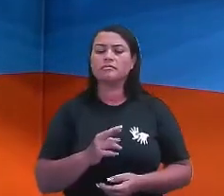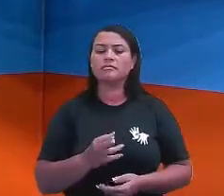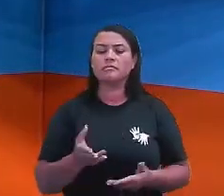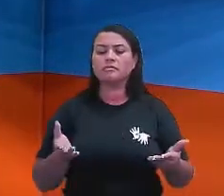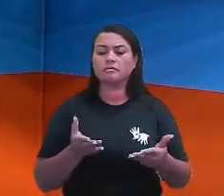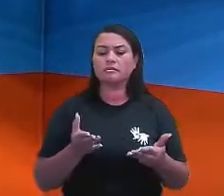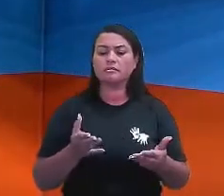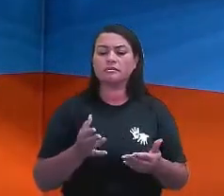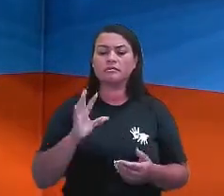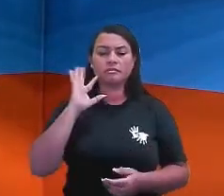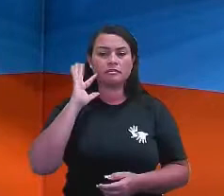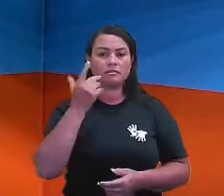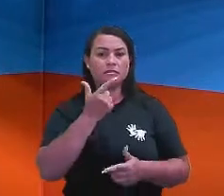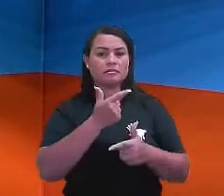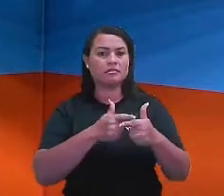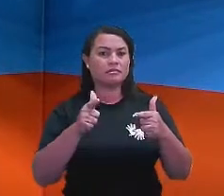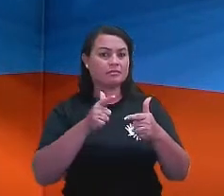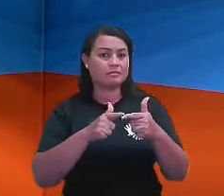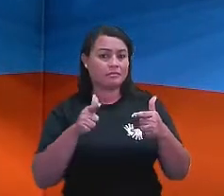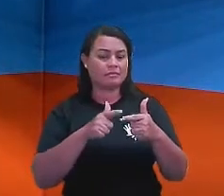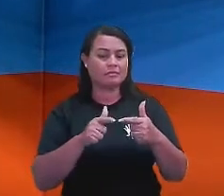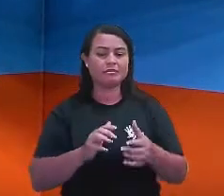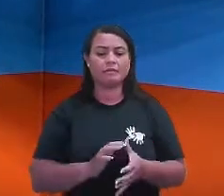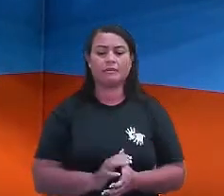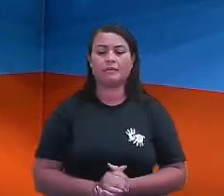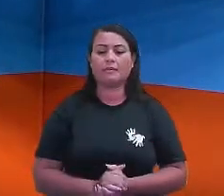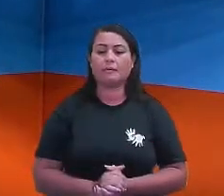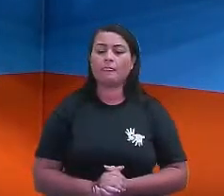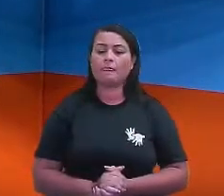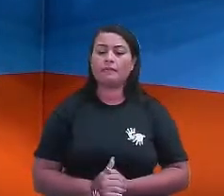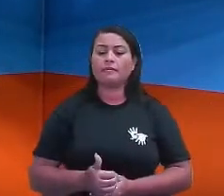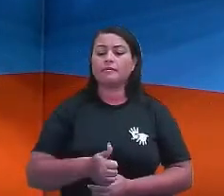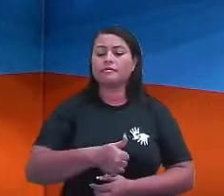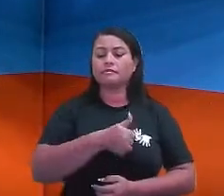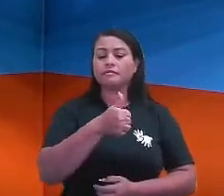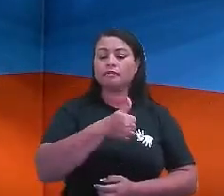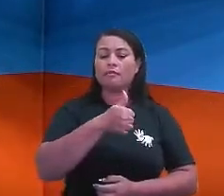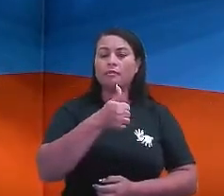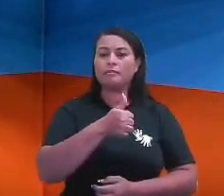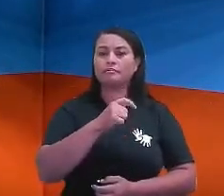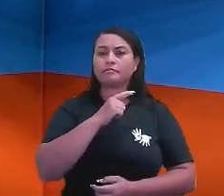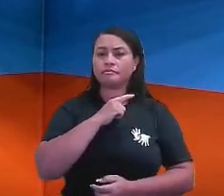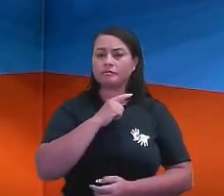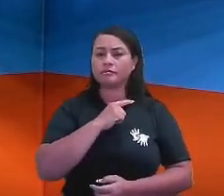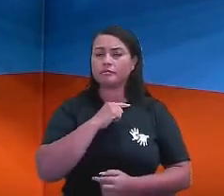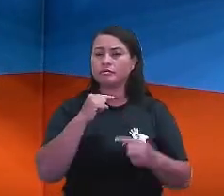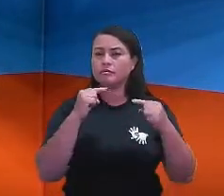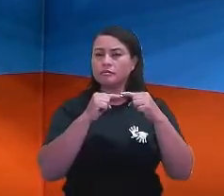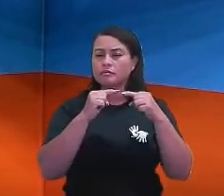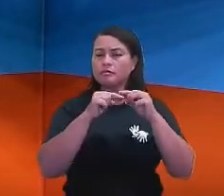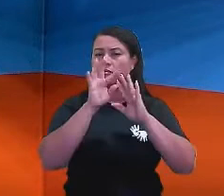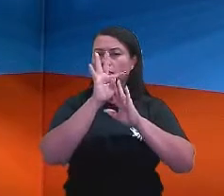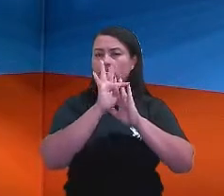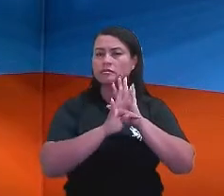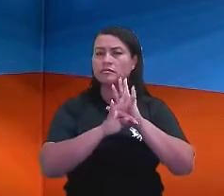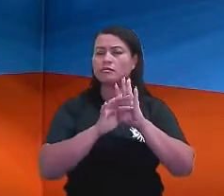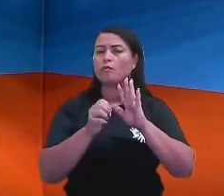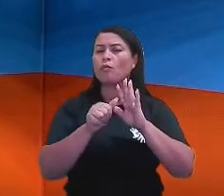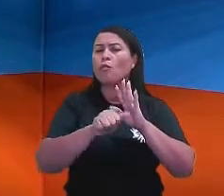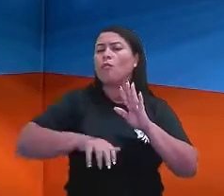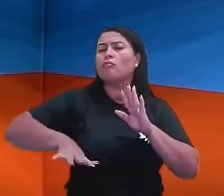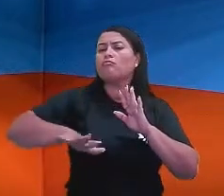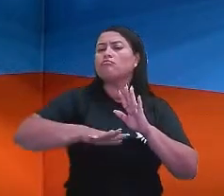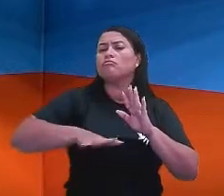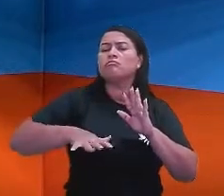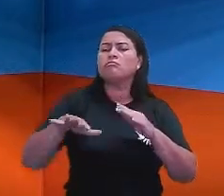agora solucionar o nosso problema. Na primeira, de acordo com o texto, qual a área aproximada da